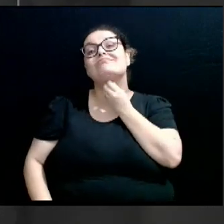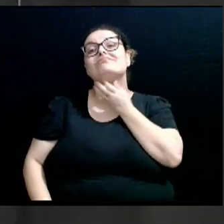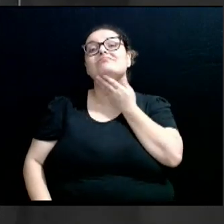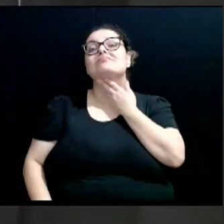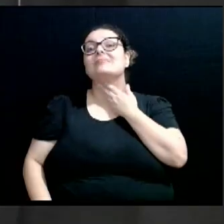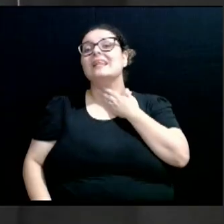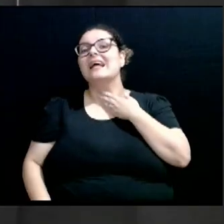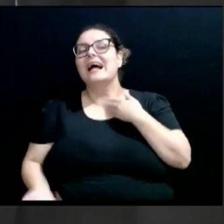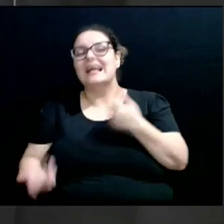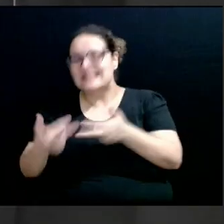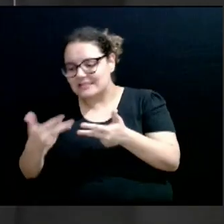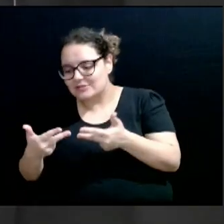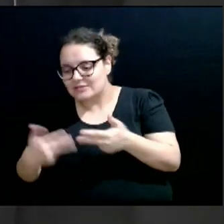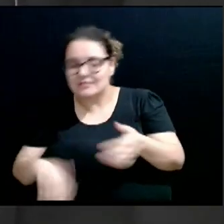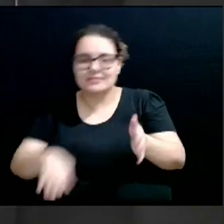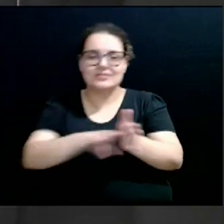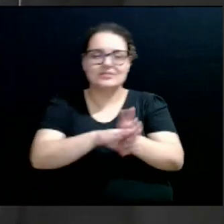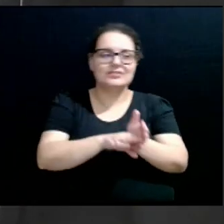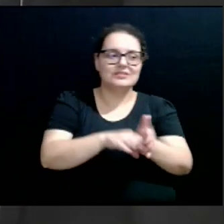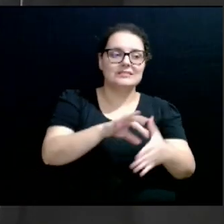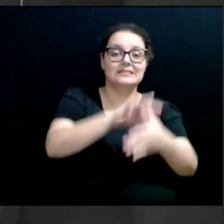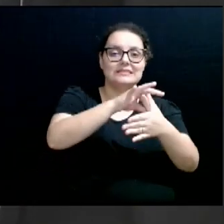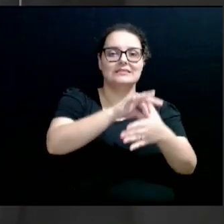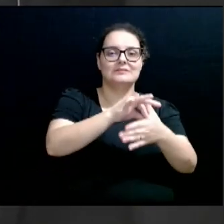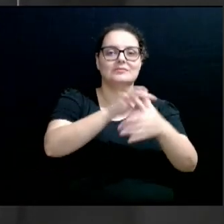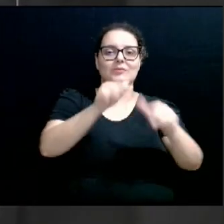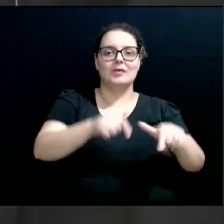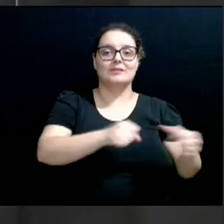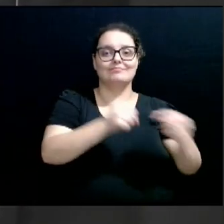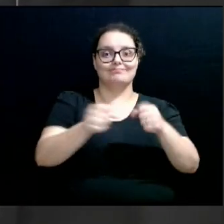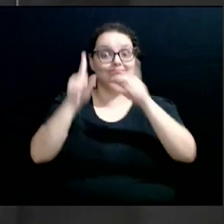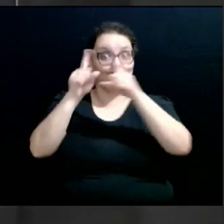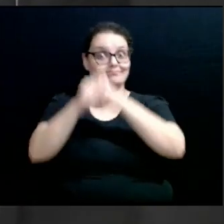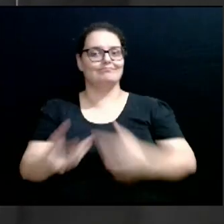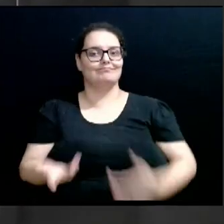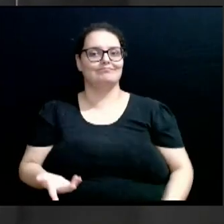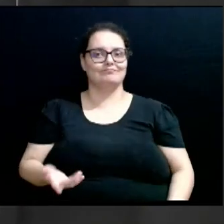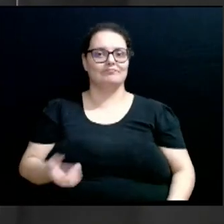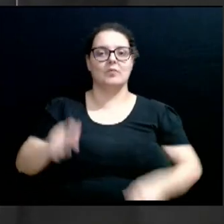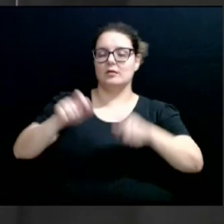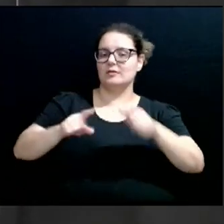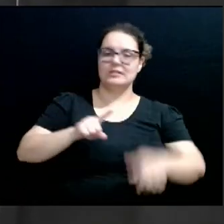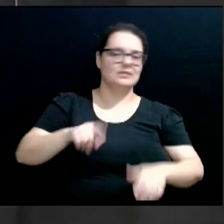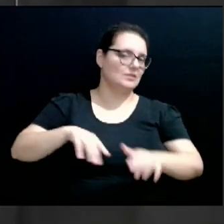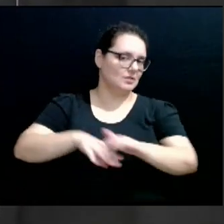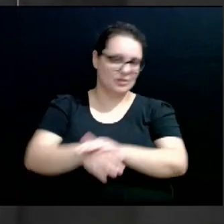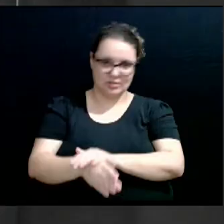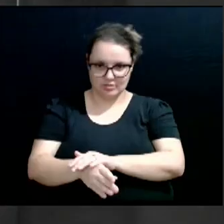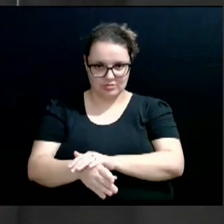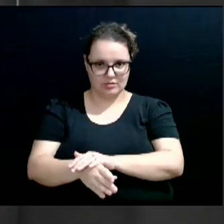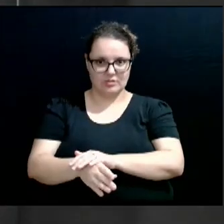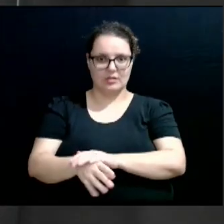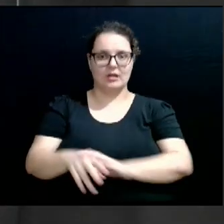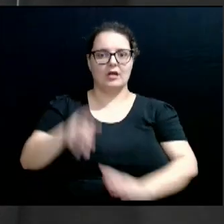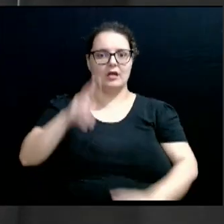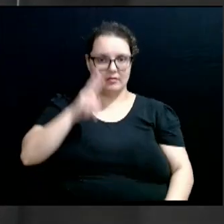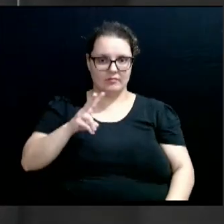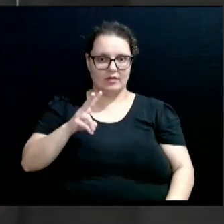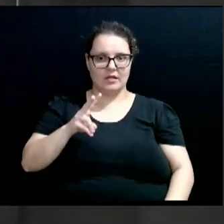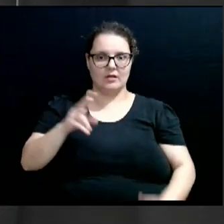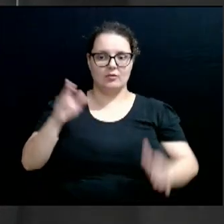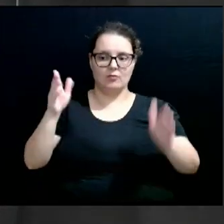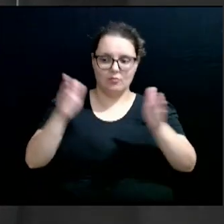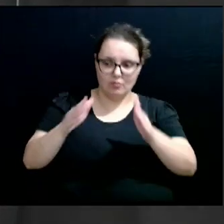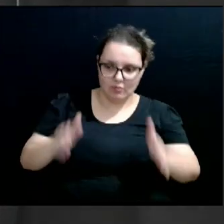poder. Então é difícil, porque as pessoas que não estão acostumadas a ver esse corpo preto e feminino nesse lugar, elas têm que se